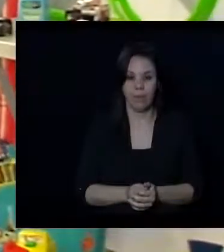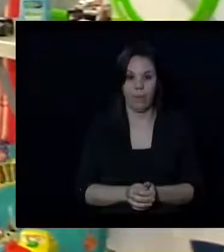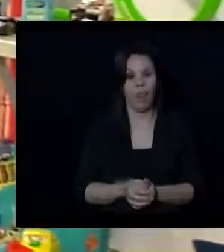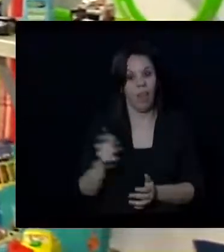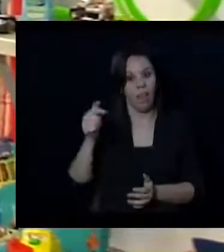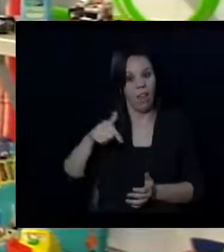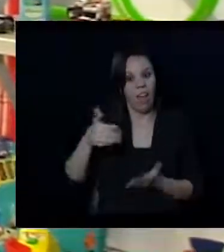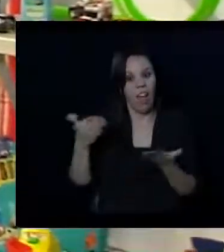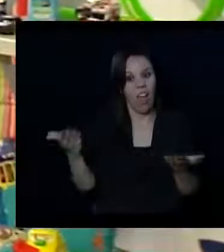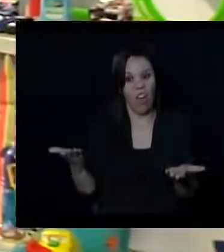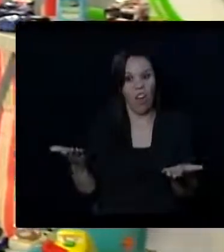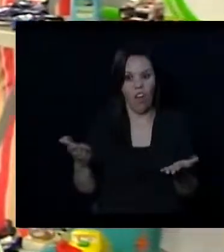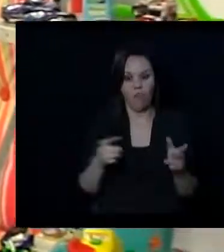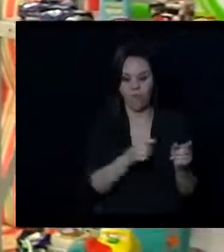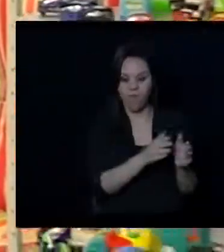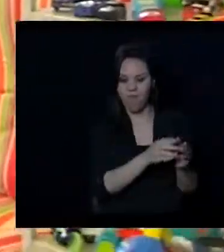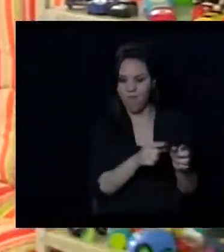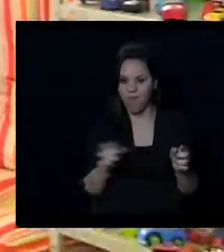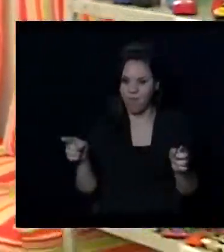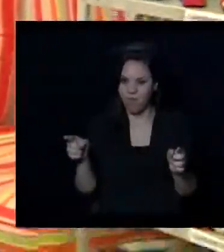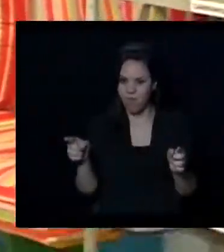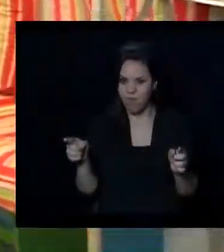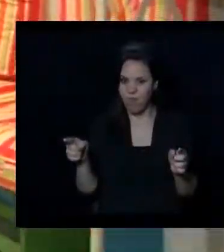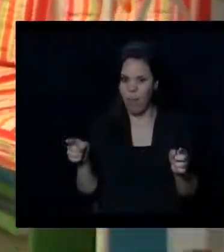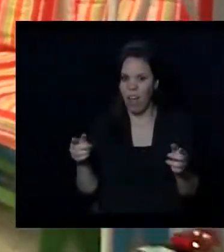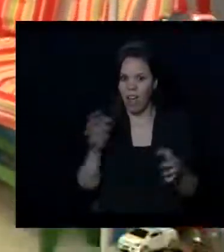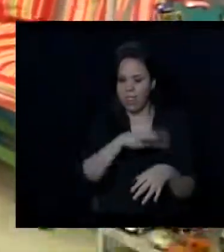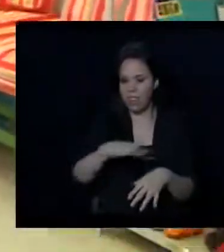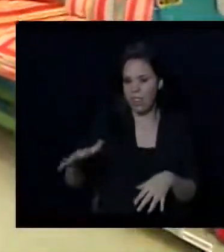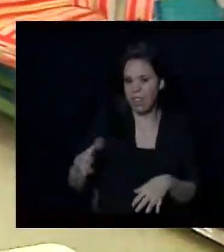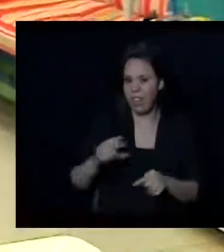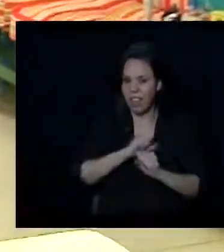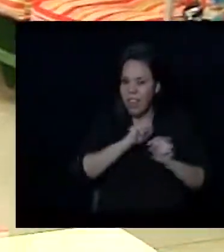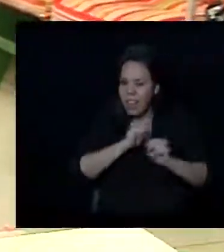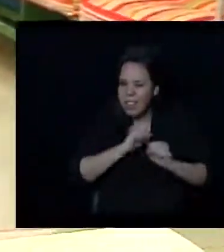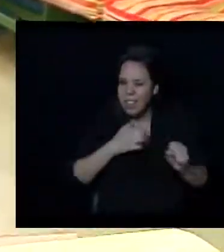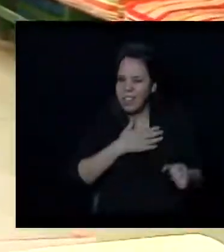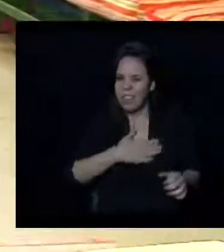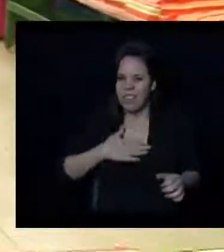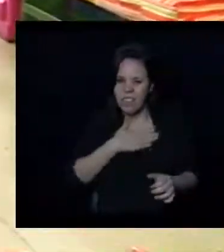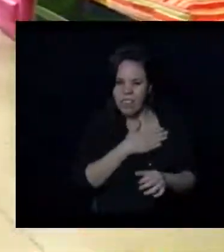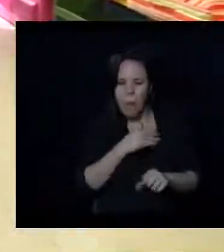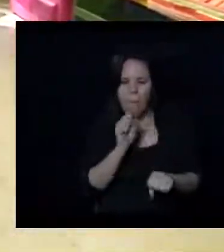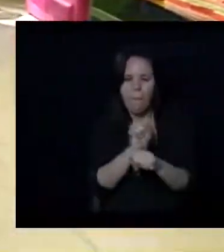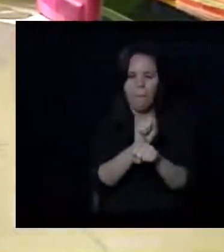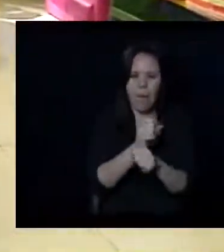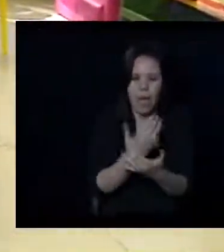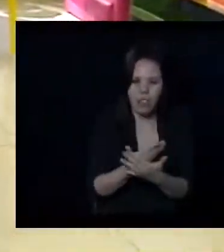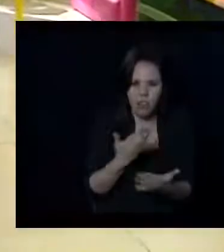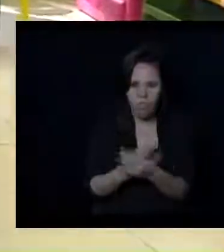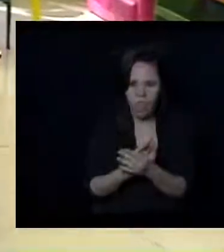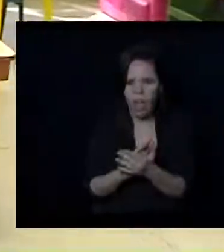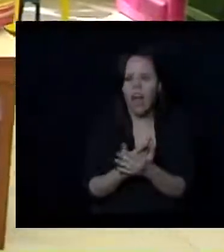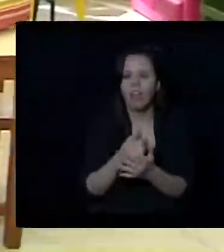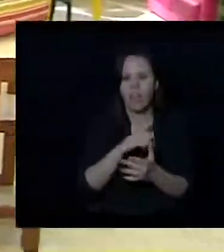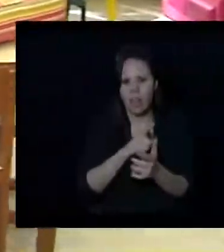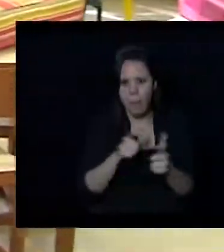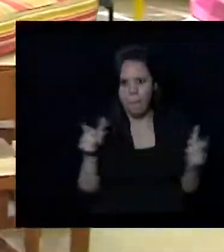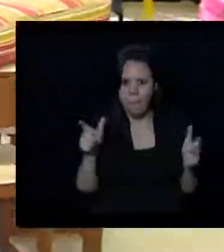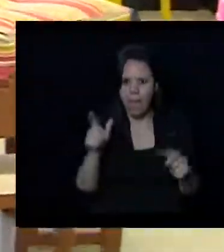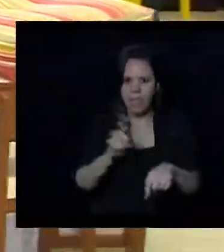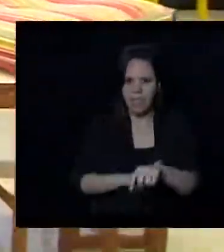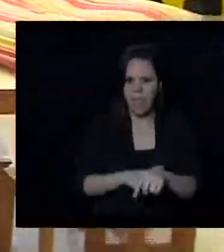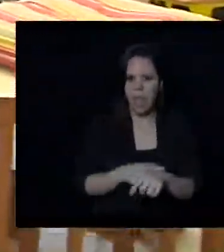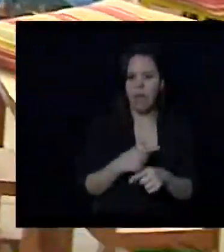Esta é aquela época do ano que a criançada adora. Dá um tempinho nos estudos e sobra mais tempo para se divertir.